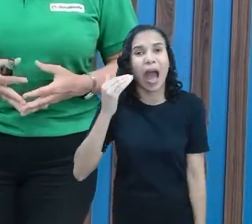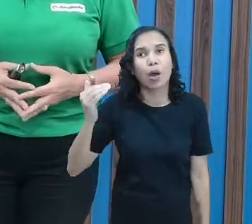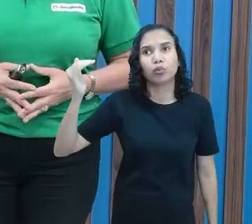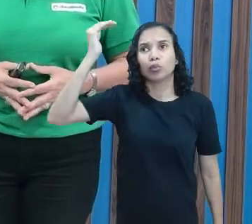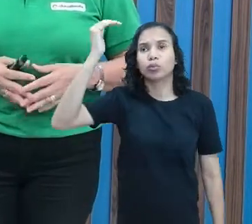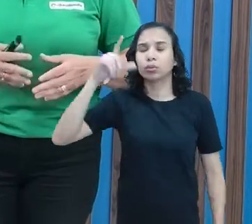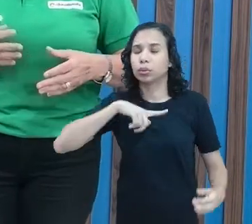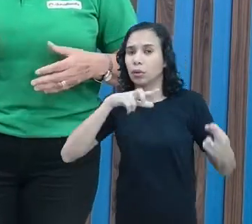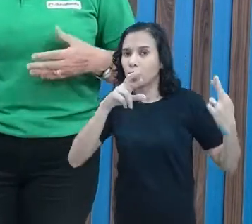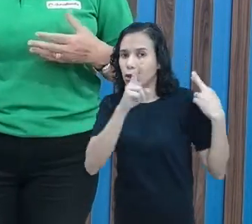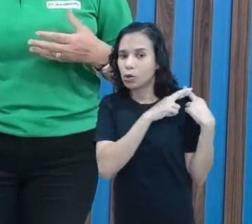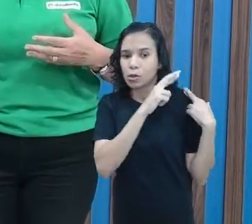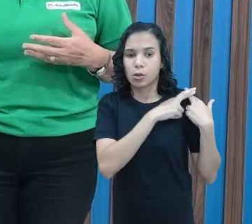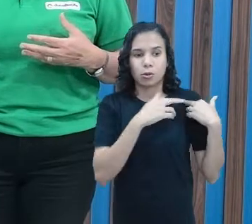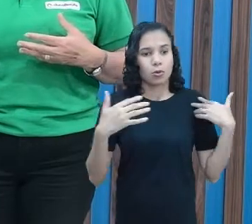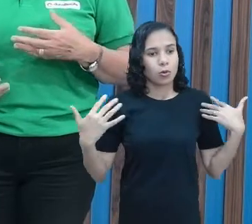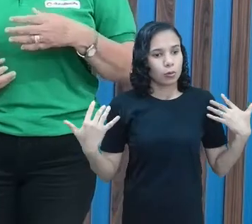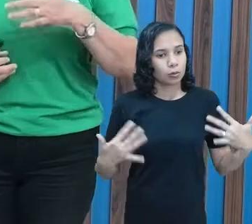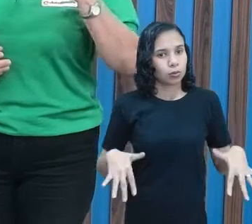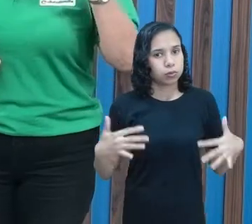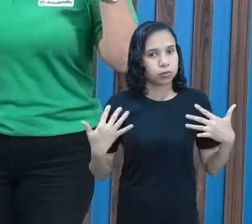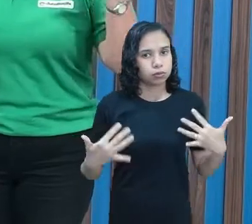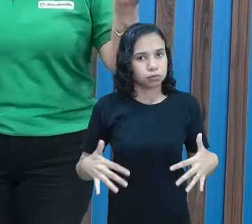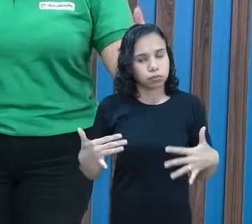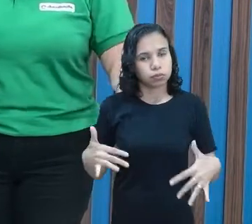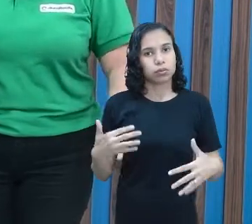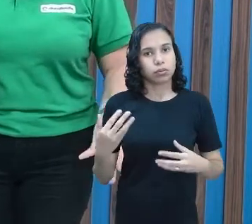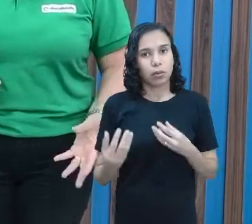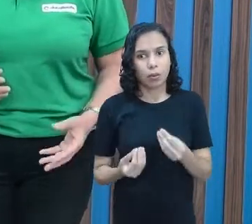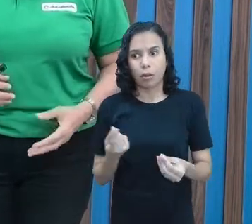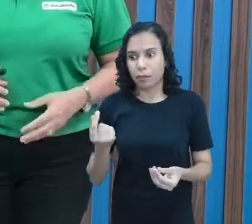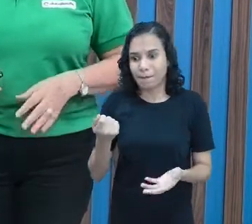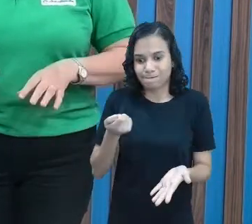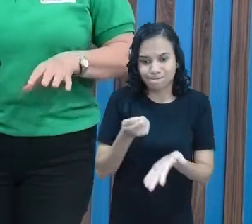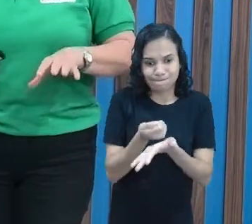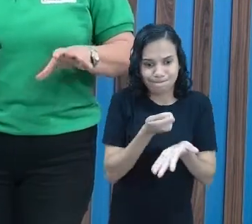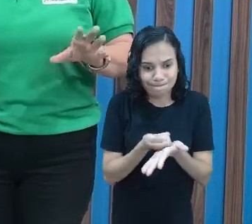tanta responsabilidade que nós temos também, não é? Questão de contas para